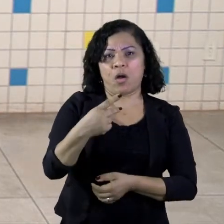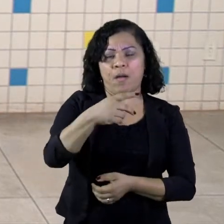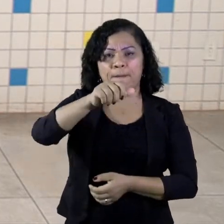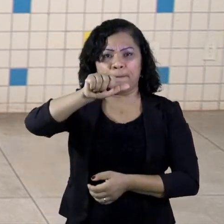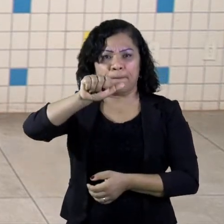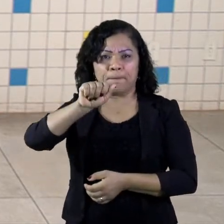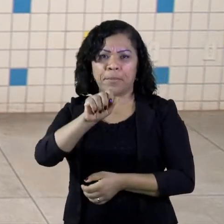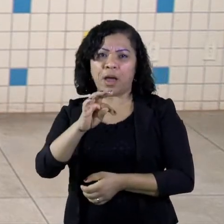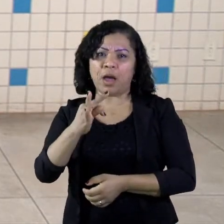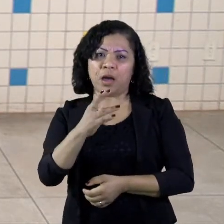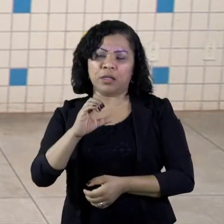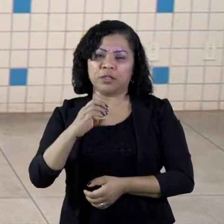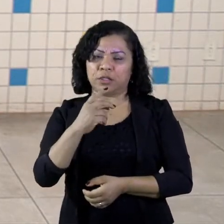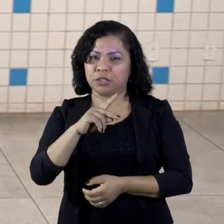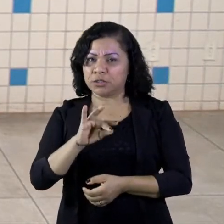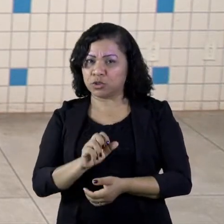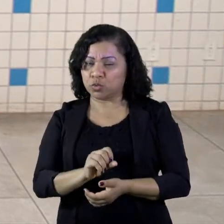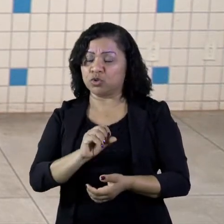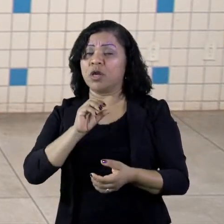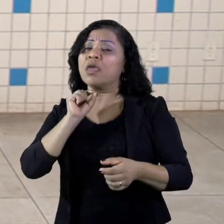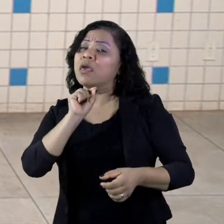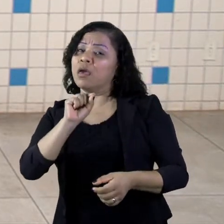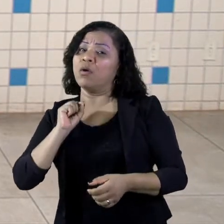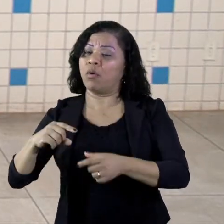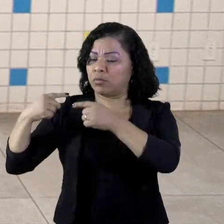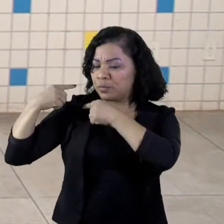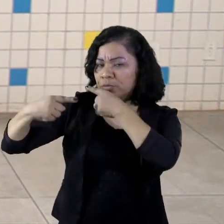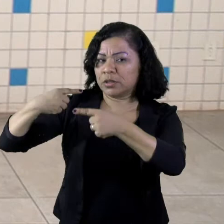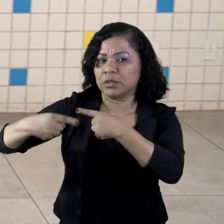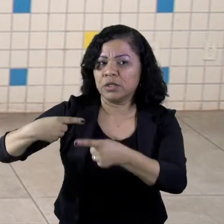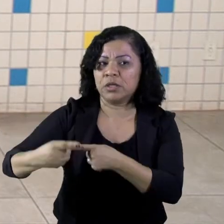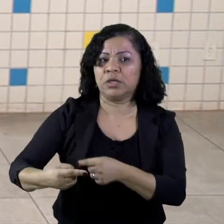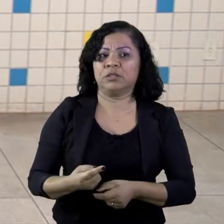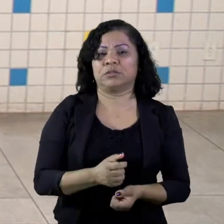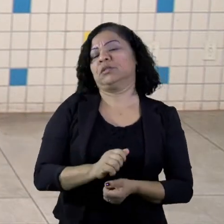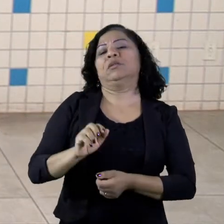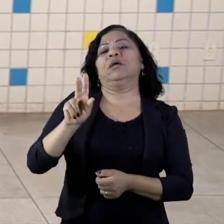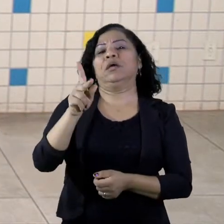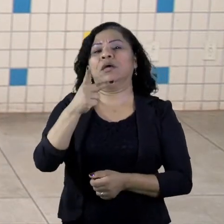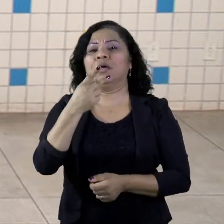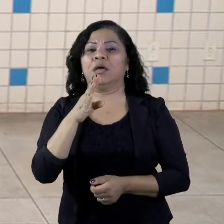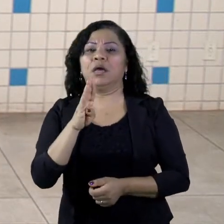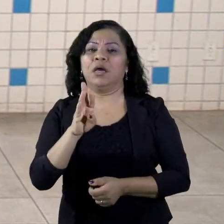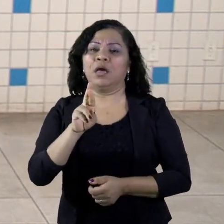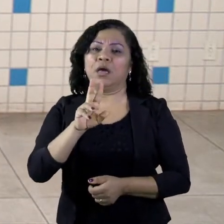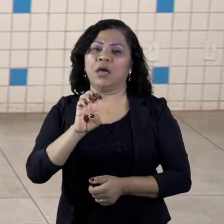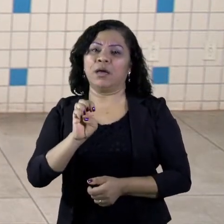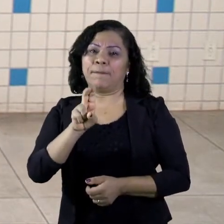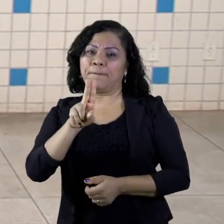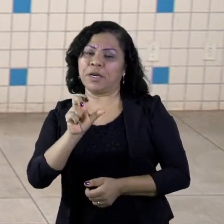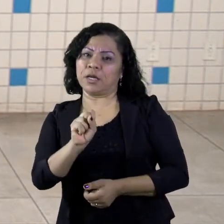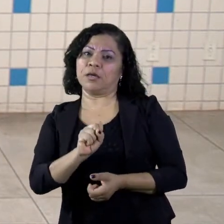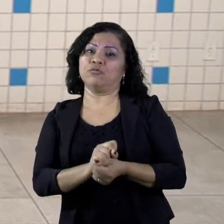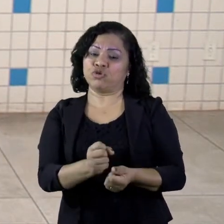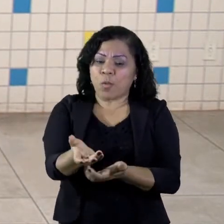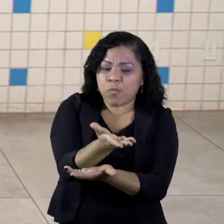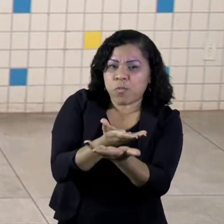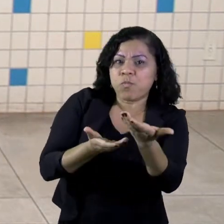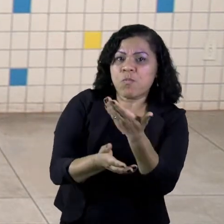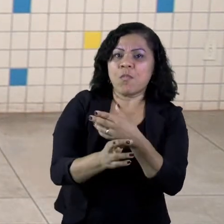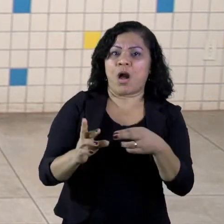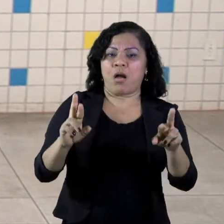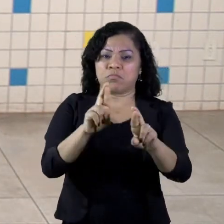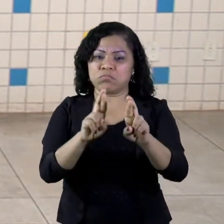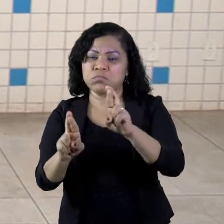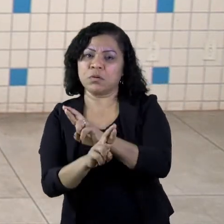Roma, pelos plebeus, que eram pessoas que tinham relações, geralmente de trabalho, com os patrícios, e